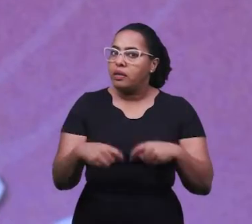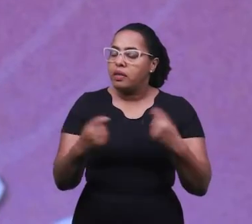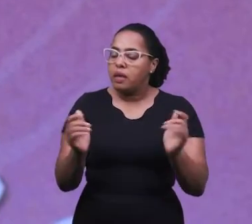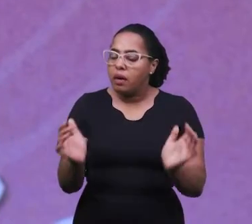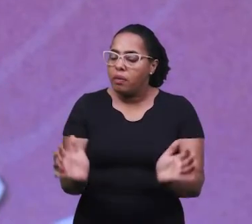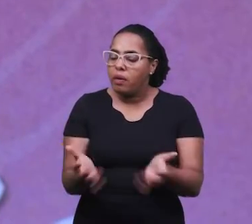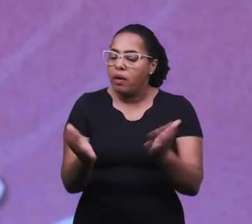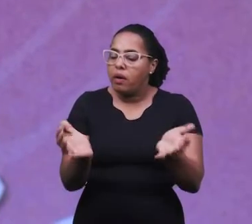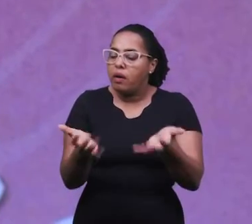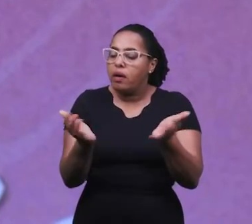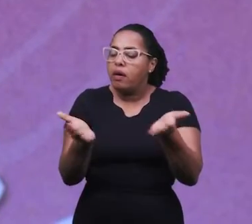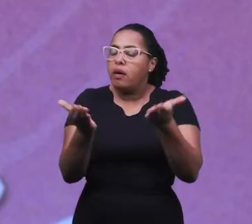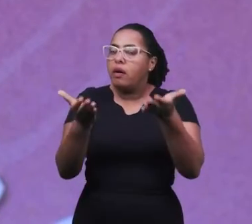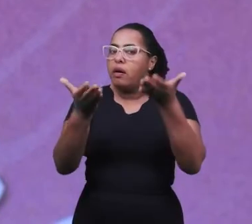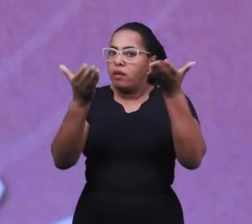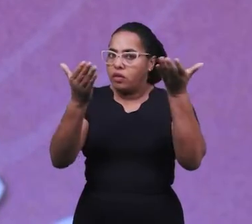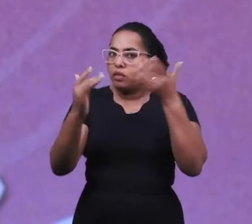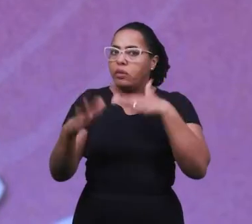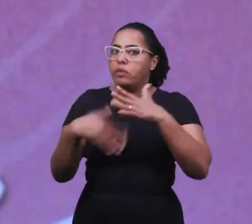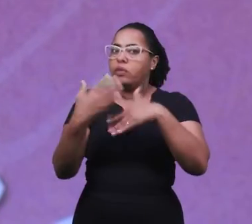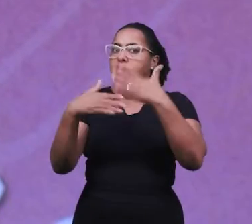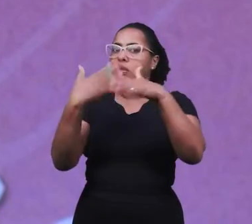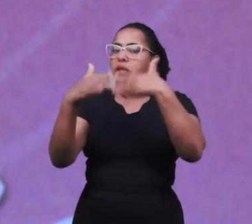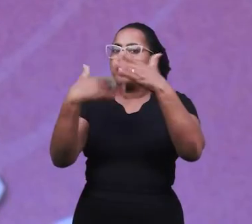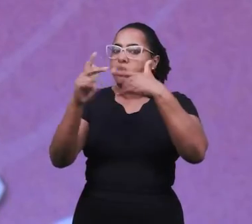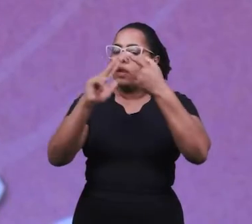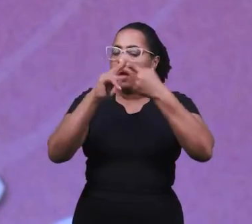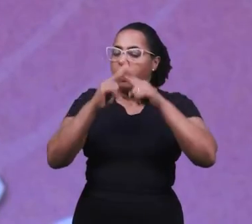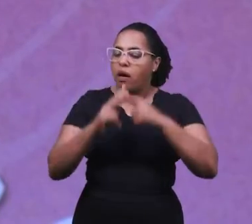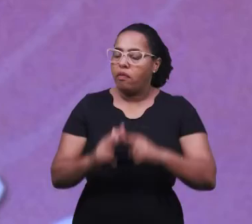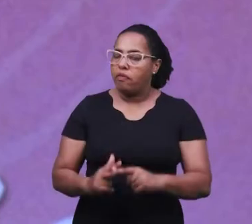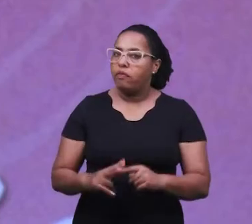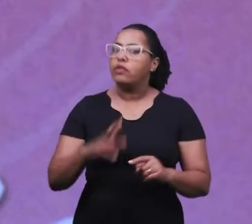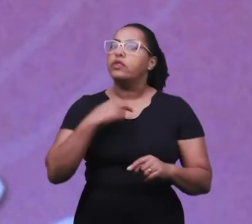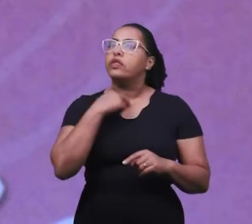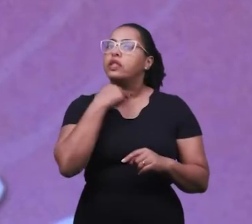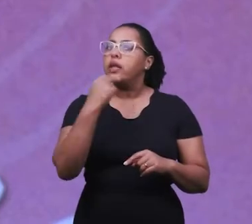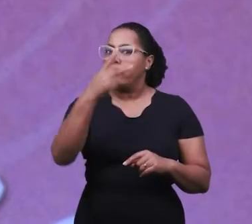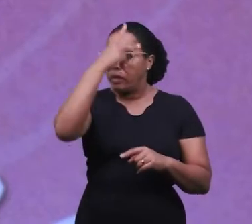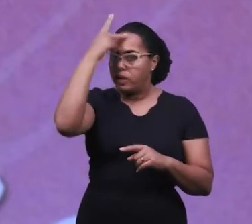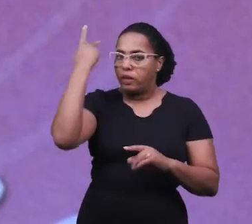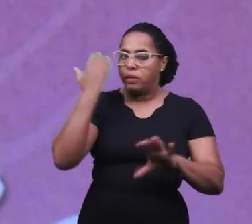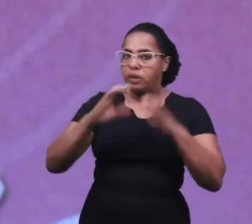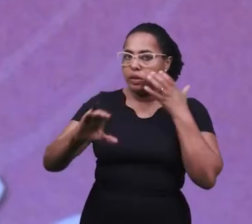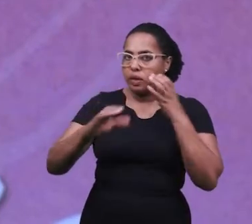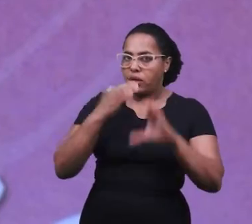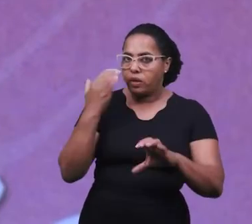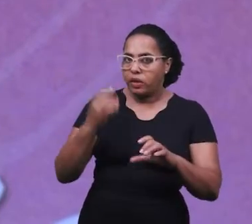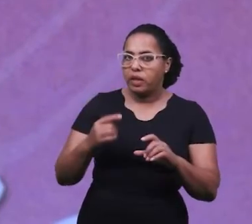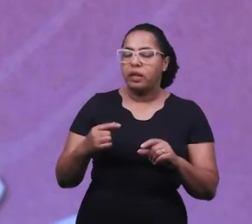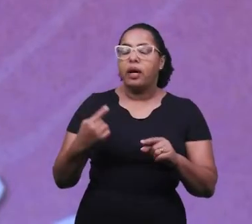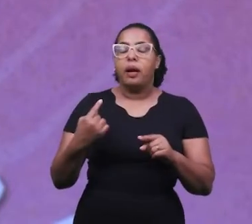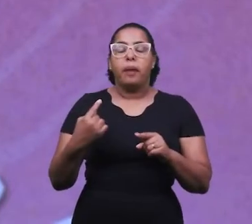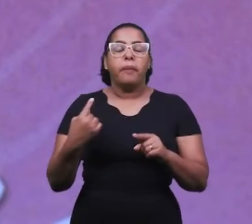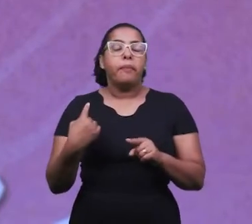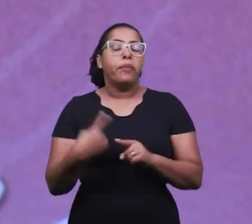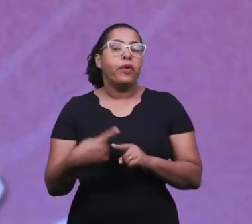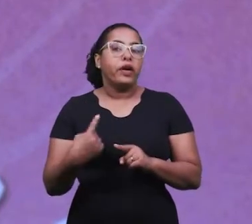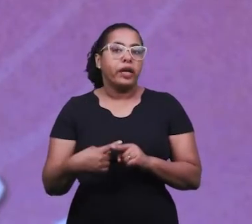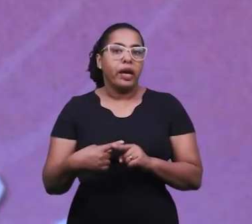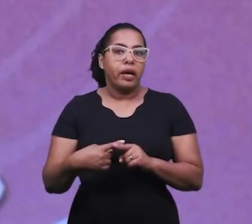devemos também estimular o desenvolvimento e a manutenção da voz desse cantor, para que ele